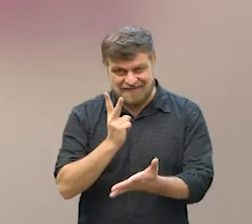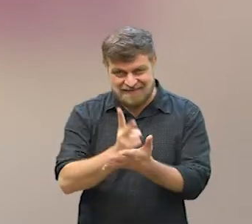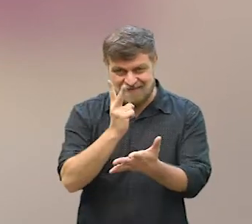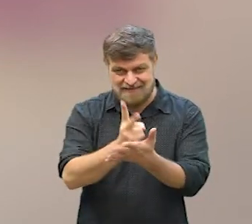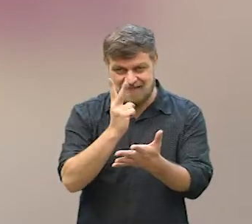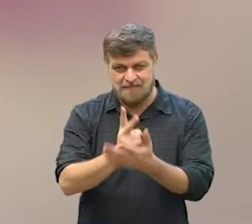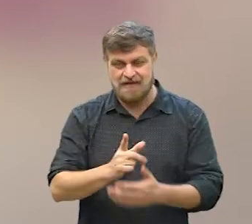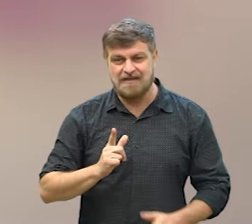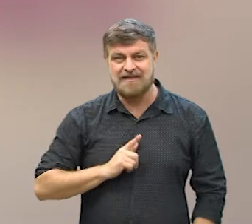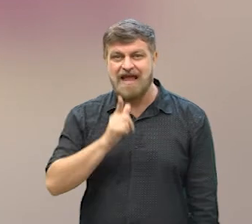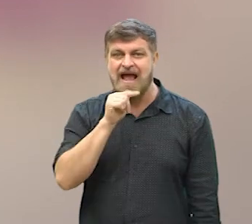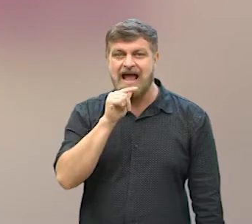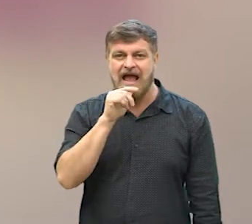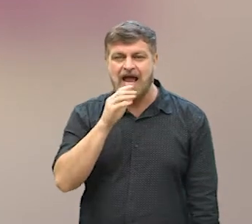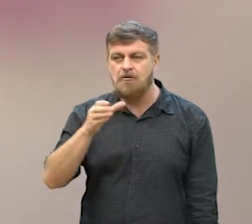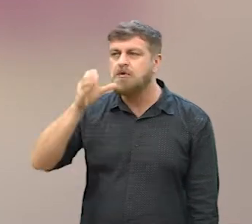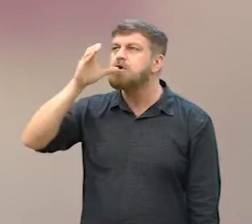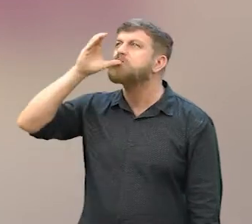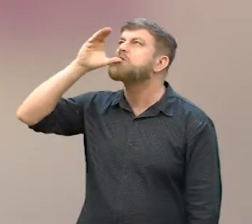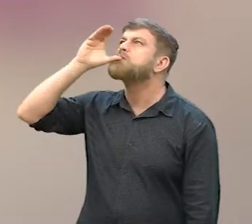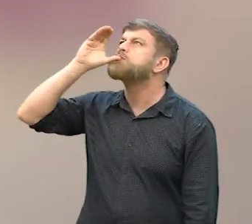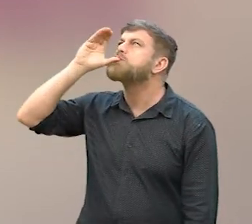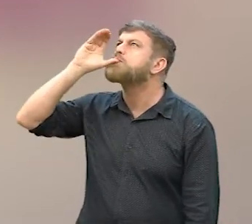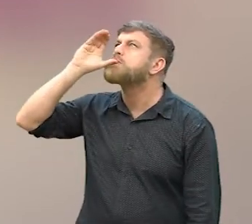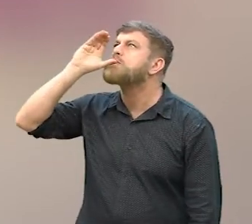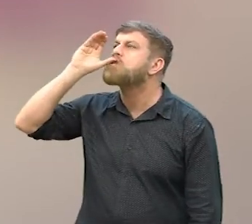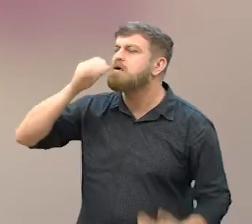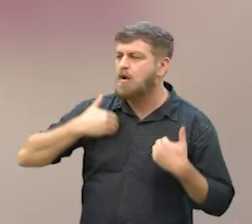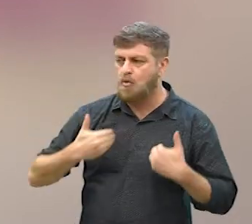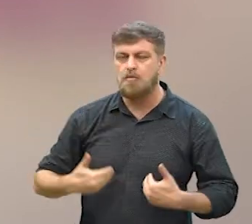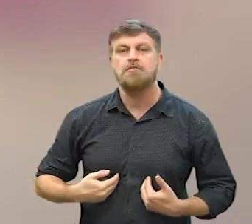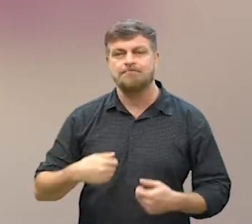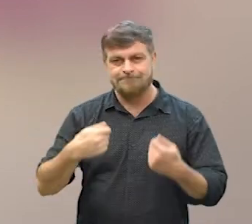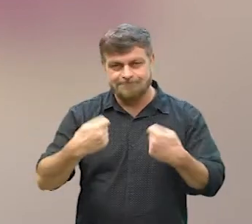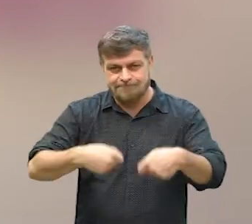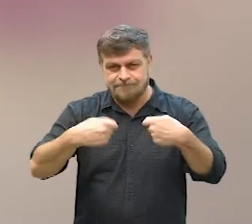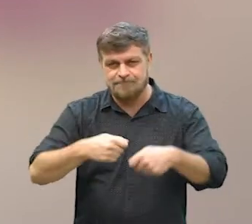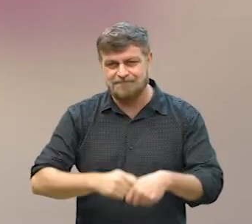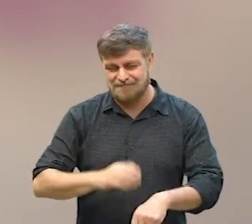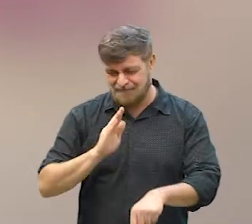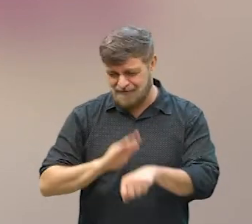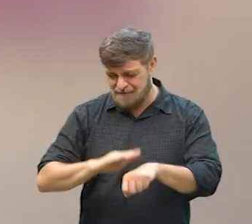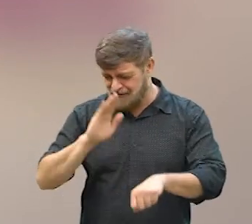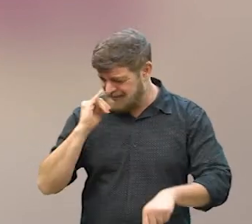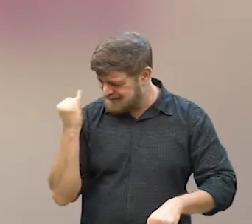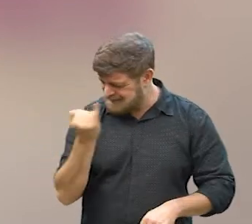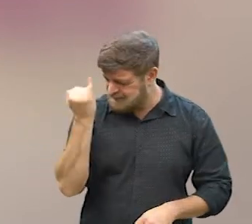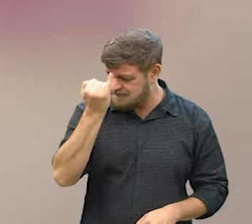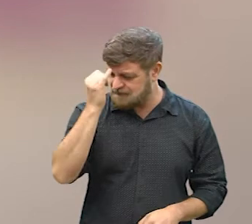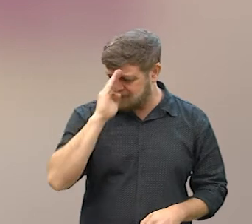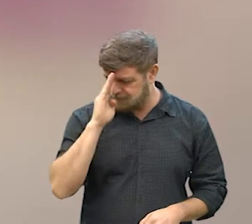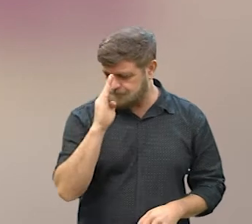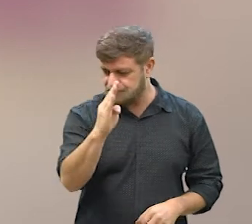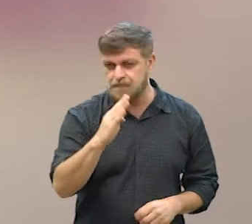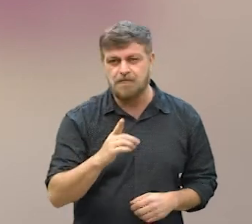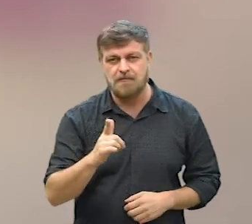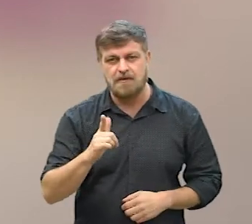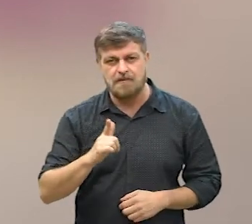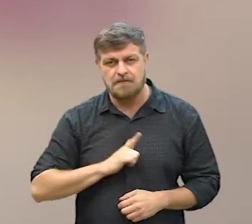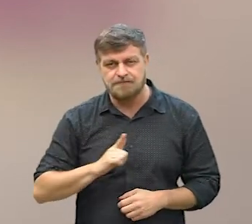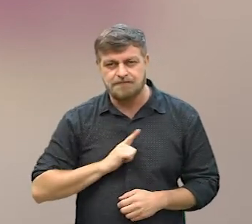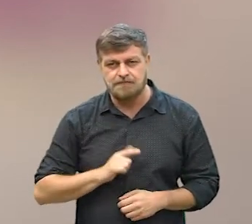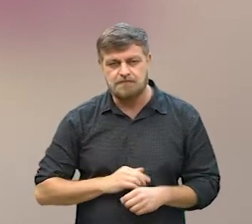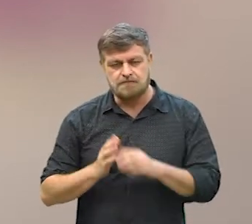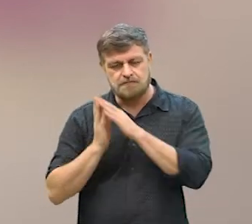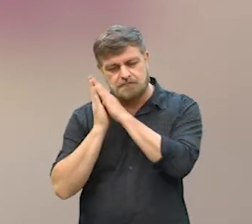momento, né, trazer a água com a hidratação que o corpo precisa. E o mais importante, tudo é necessário um